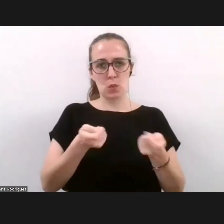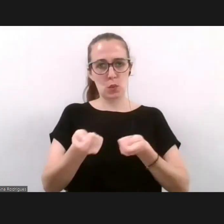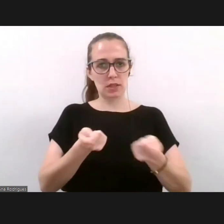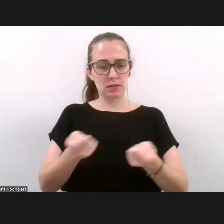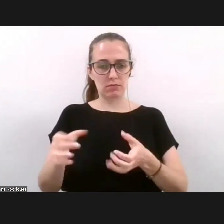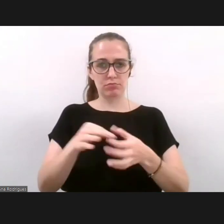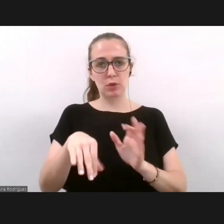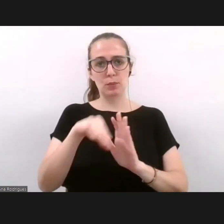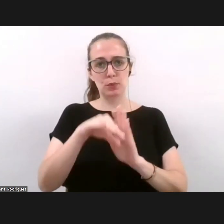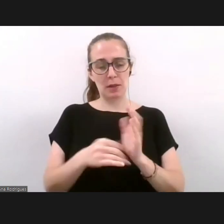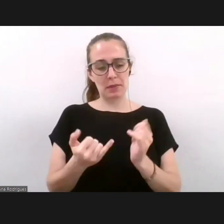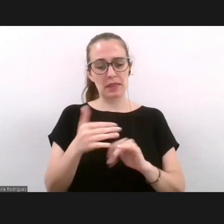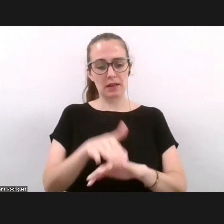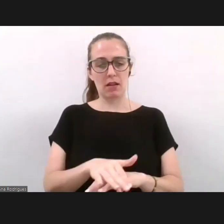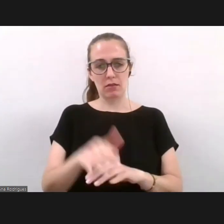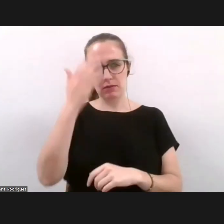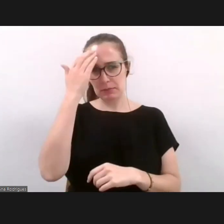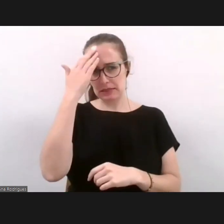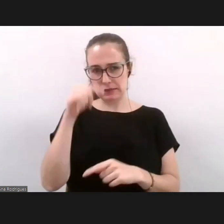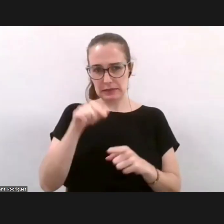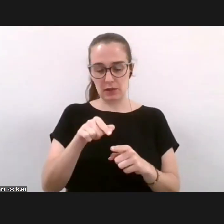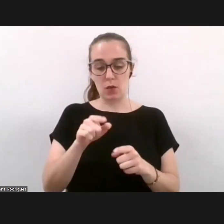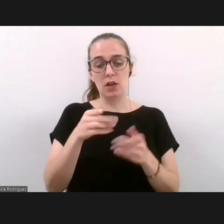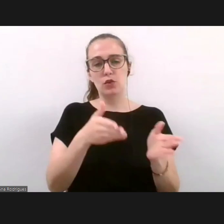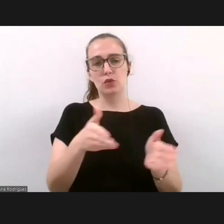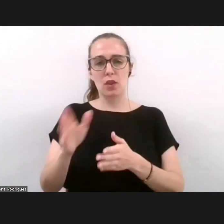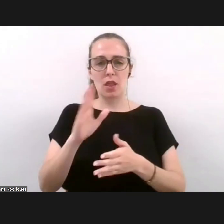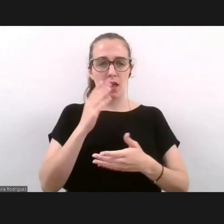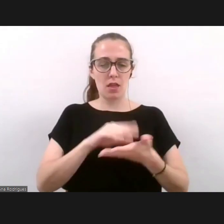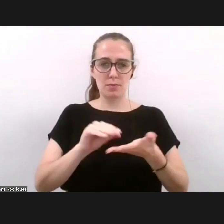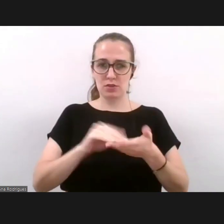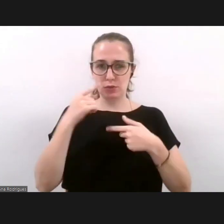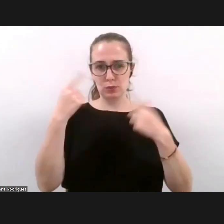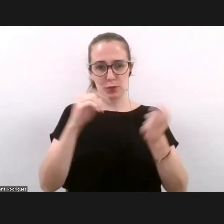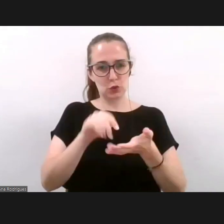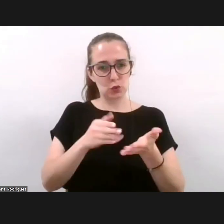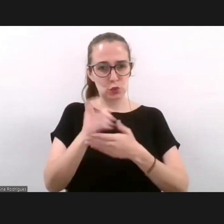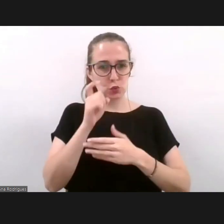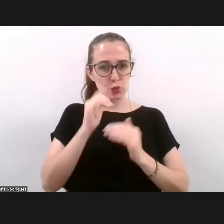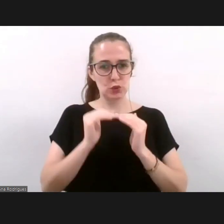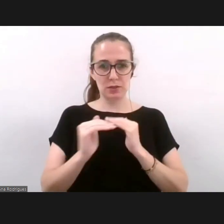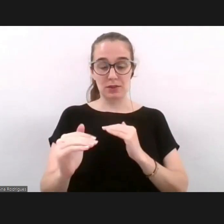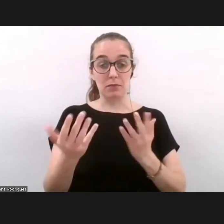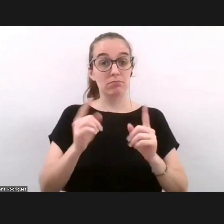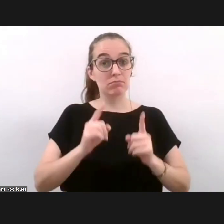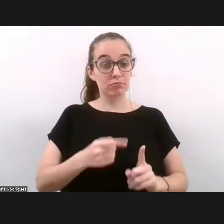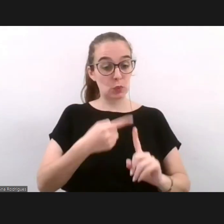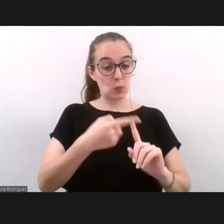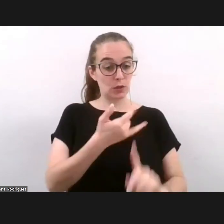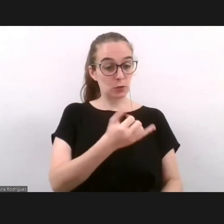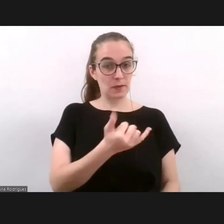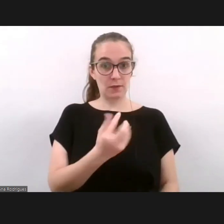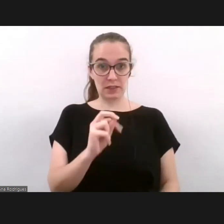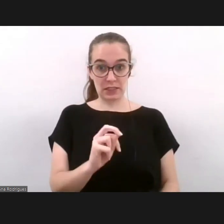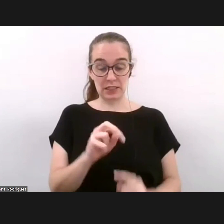Programa Integrado de Capacitação em Sustentabilidade para a Administração Pública. Lançado em 2023, este